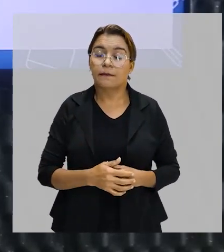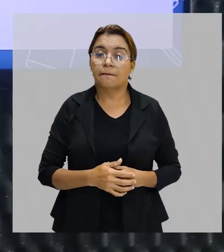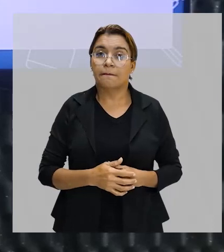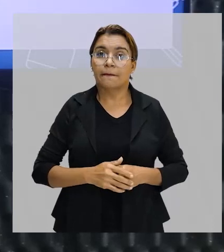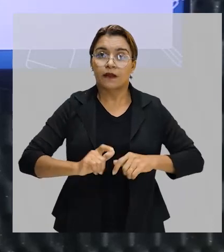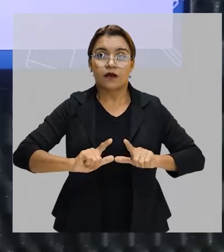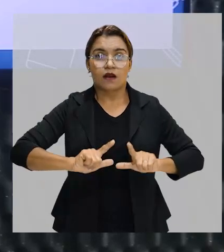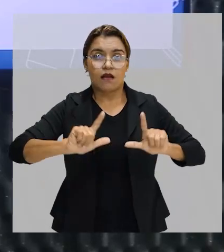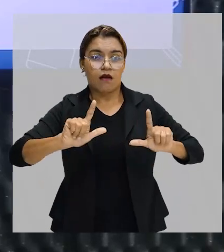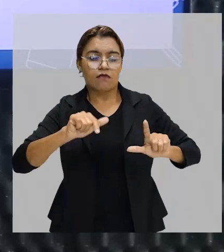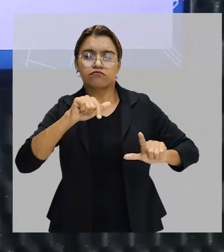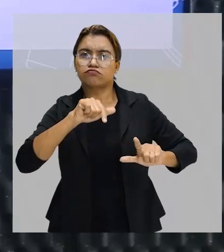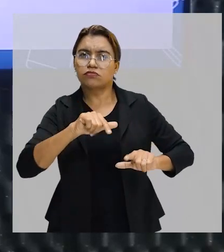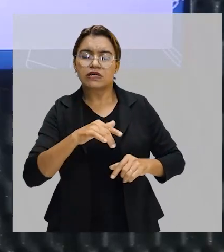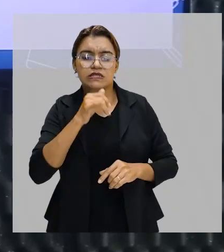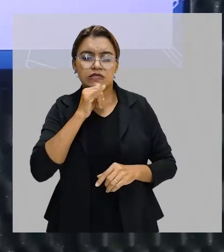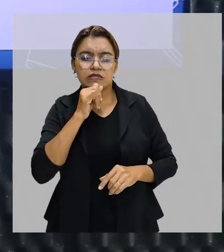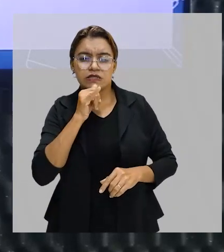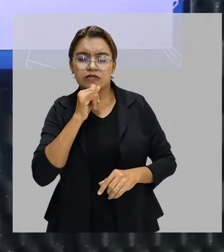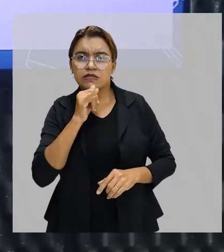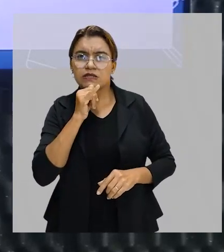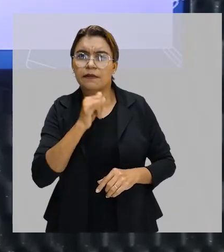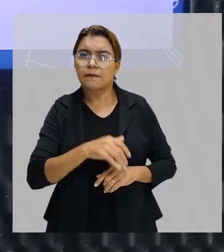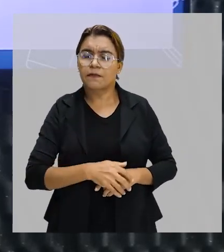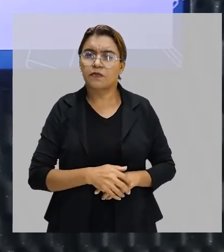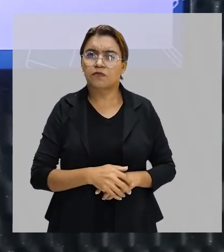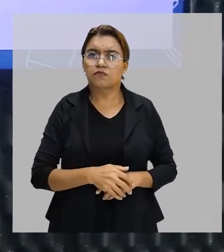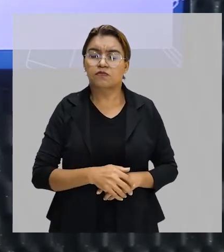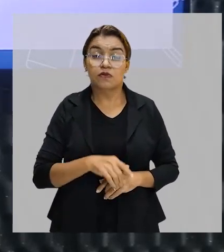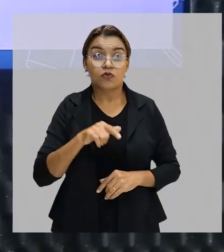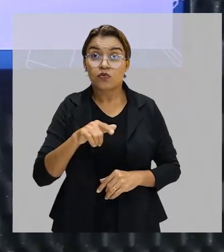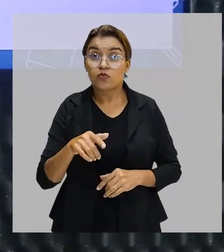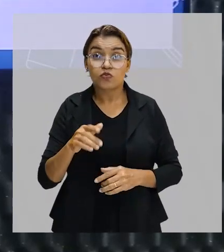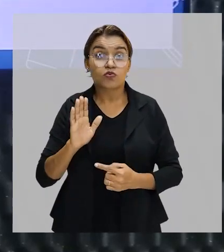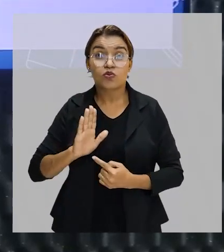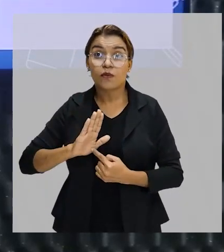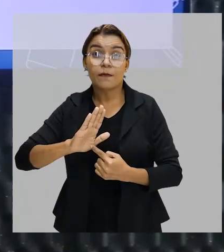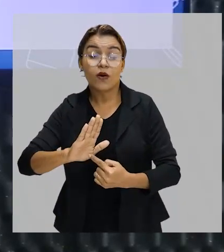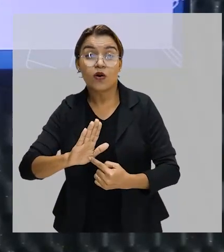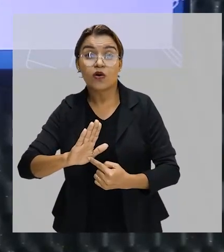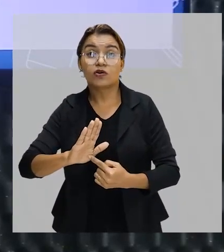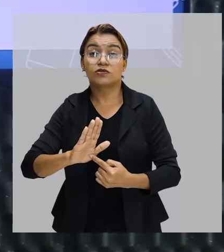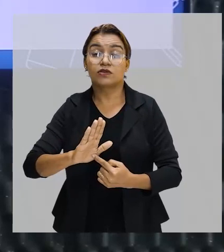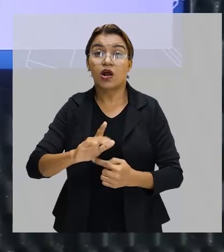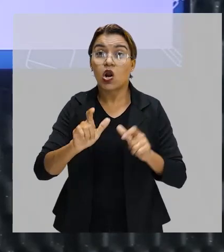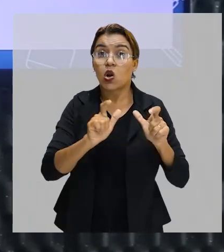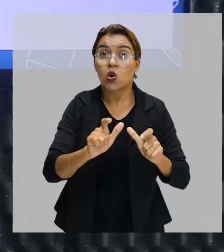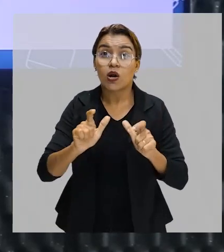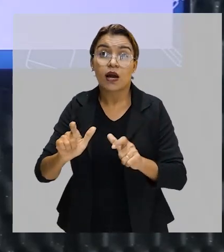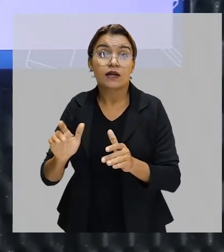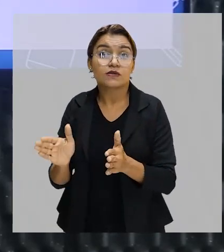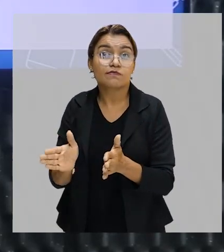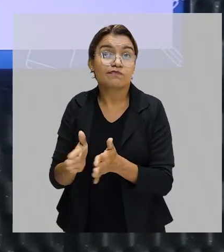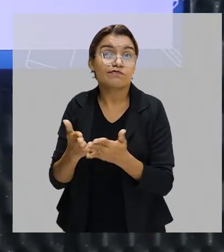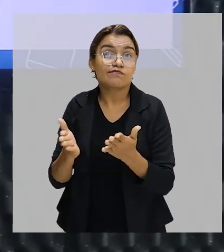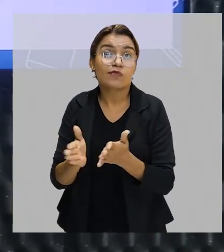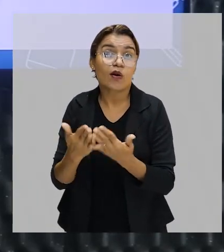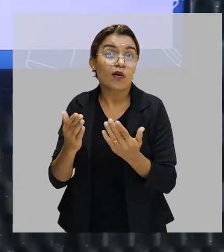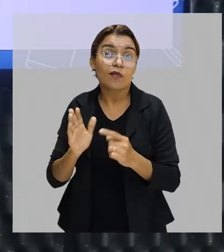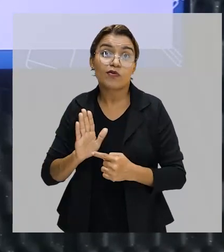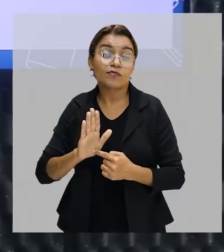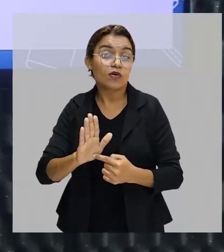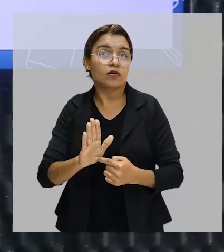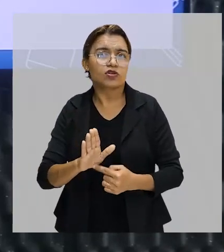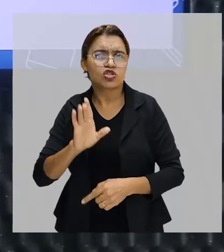cartão postal do Rio de Janeiro não traz as mazelas do Rio de Janeiro. Isso acontece só no